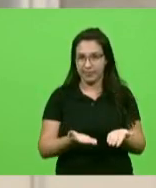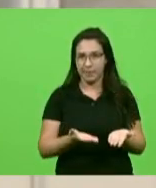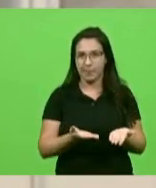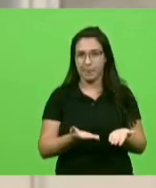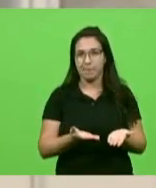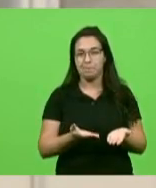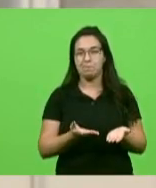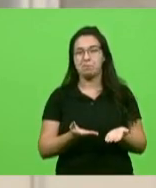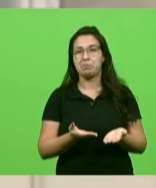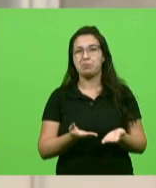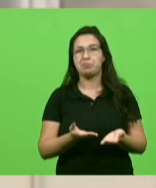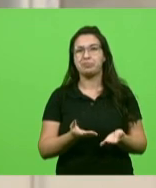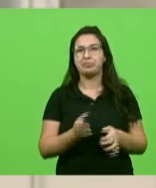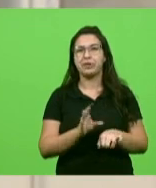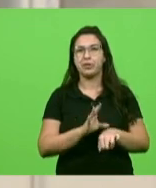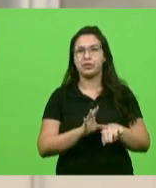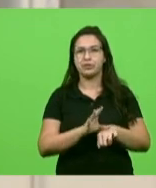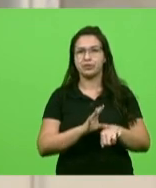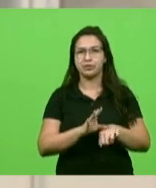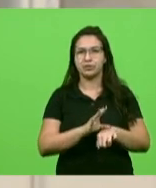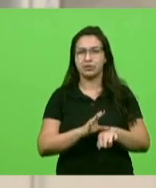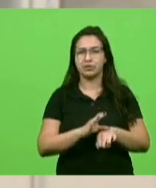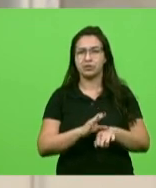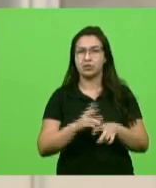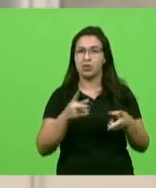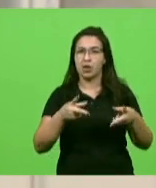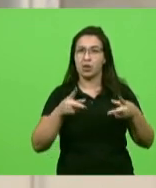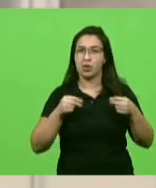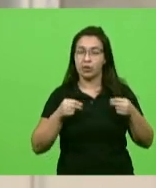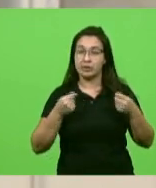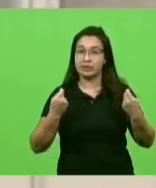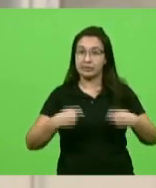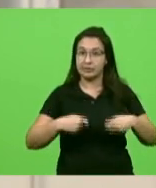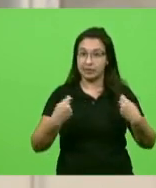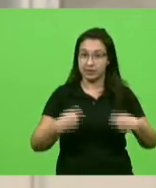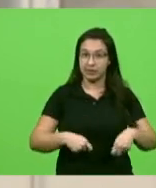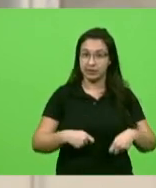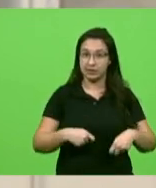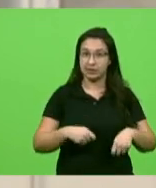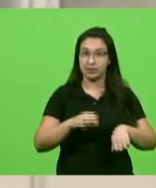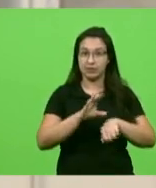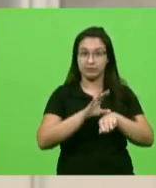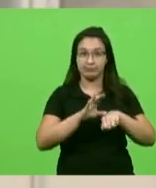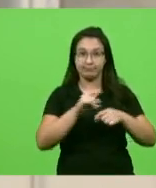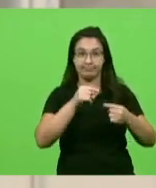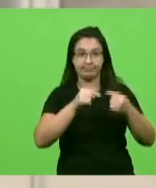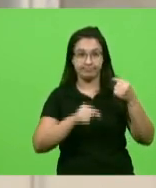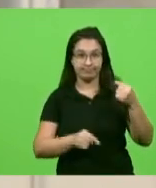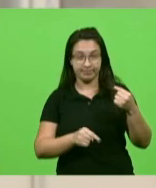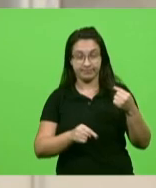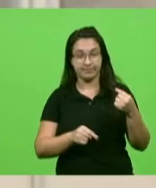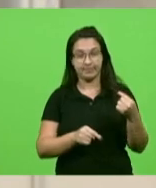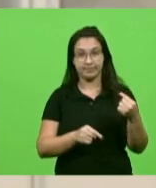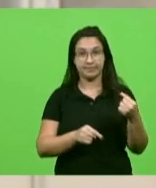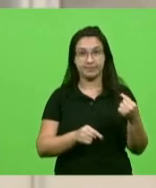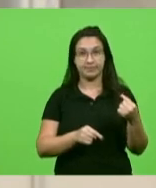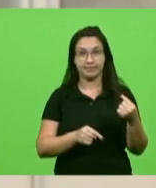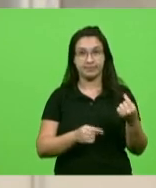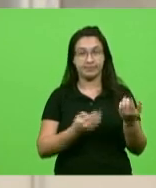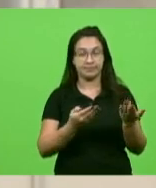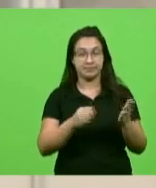originário forçoso reconhecer incidenter Tantum da inconstitucionalidade do